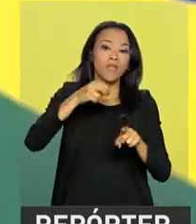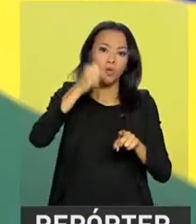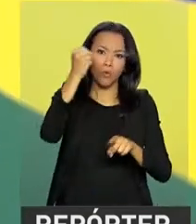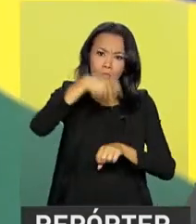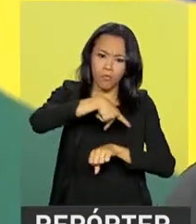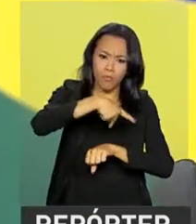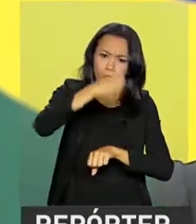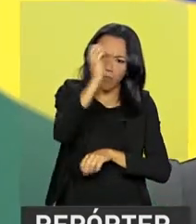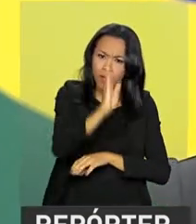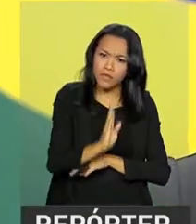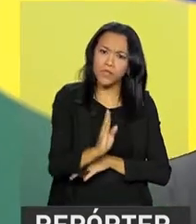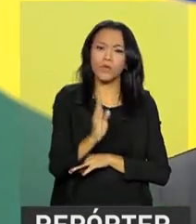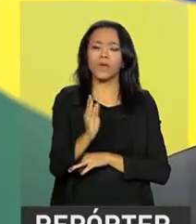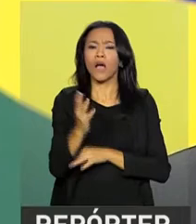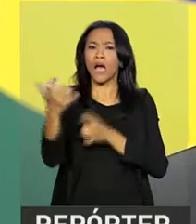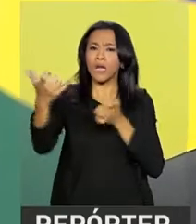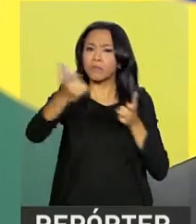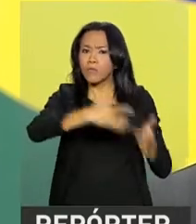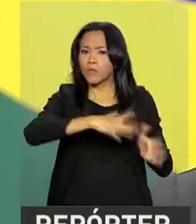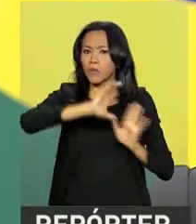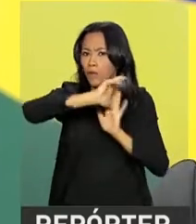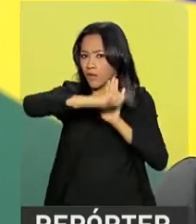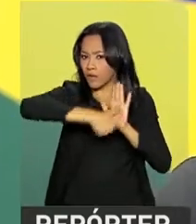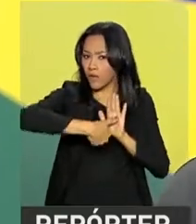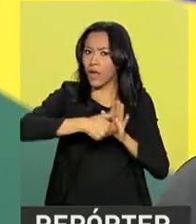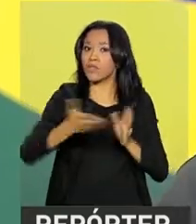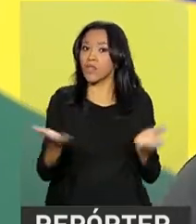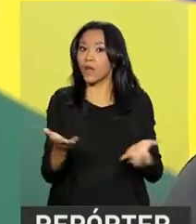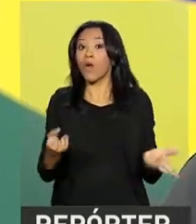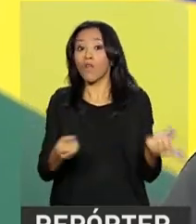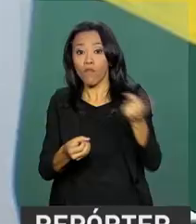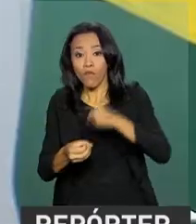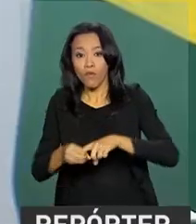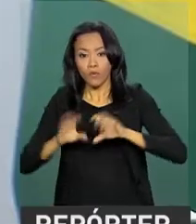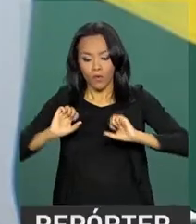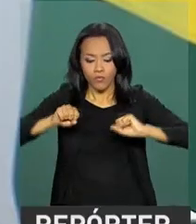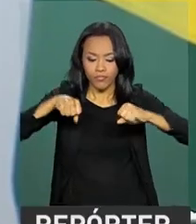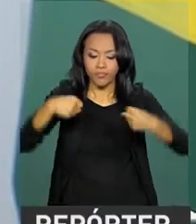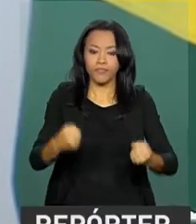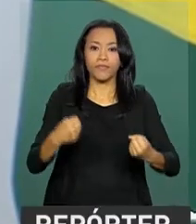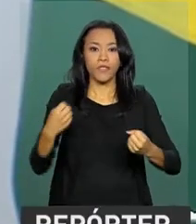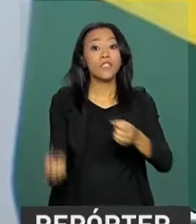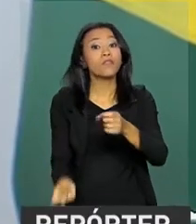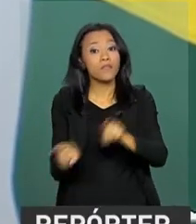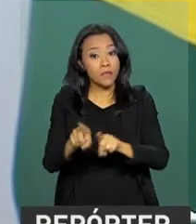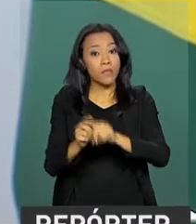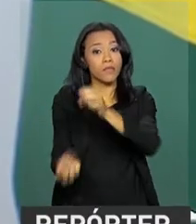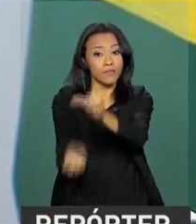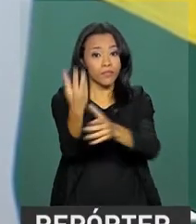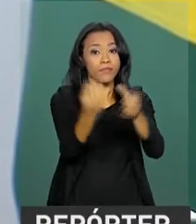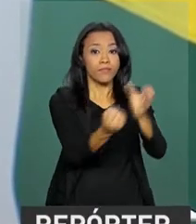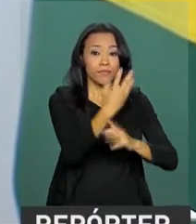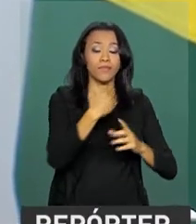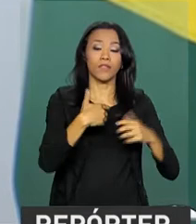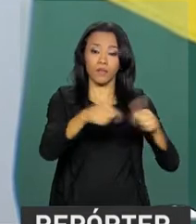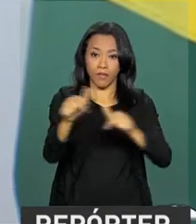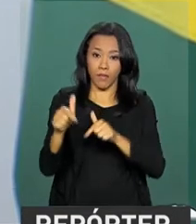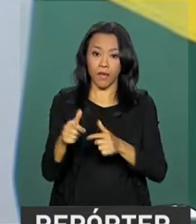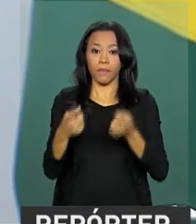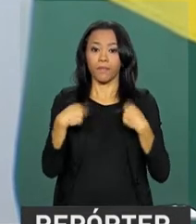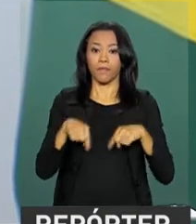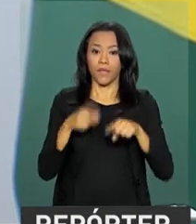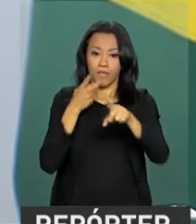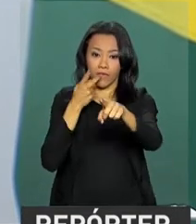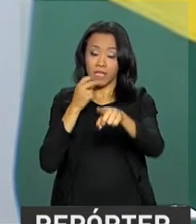saiu de uma forte recessão e voltou a crescer gerando empregos não fosse o apoio do congresso volto a dizer não teríamos